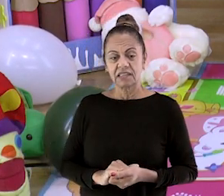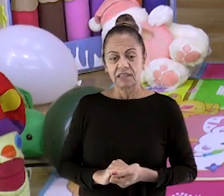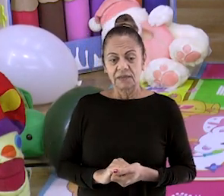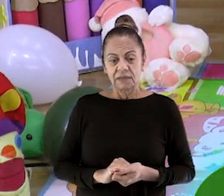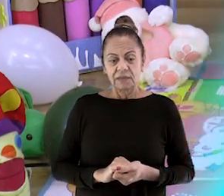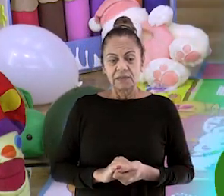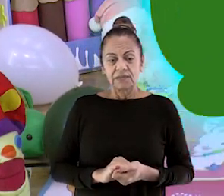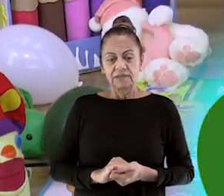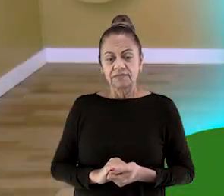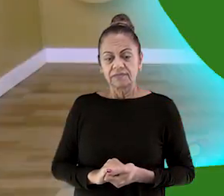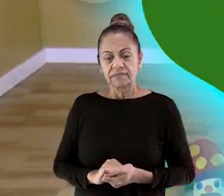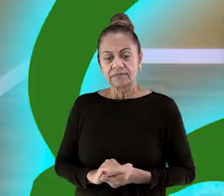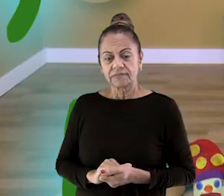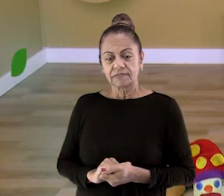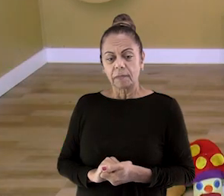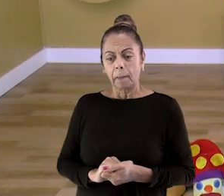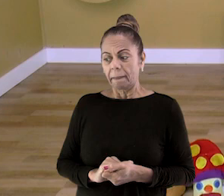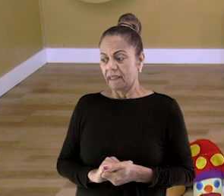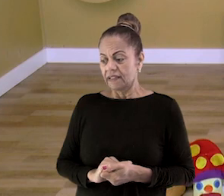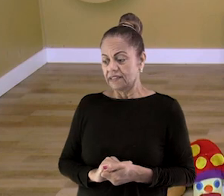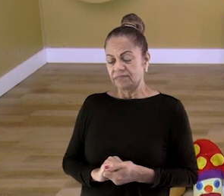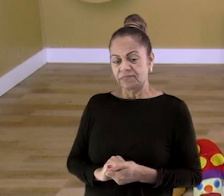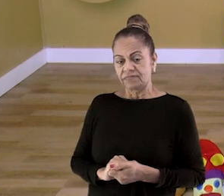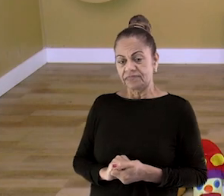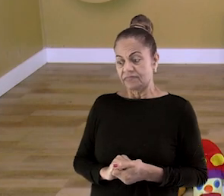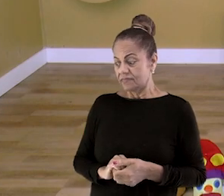só fala quando ela quer olha